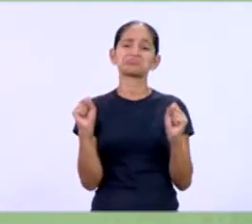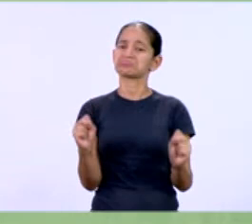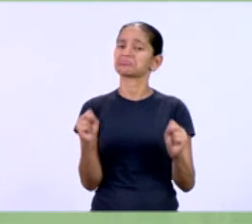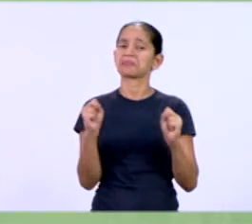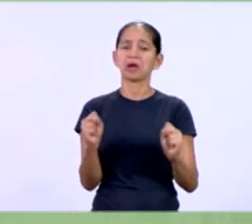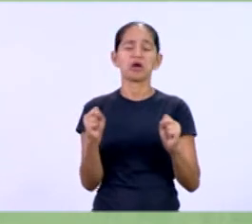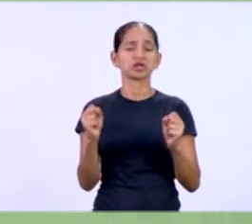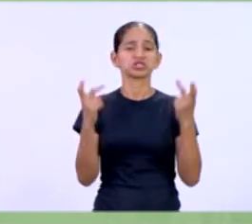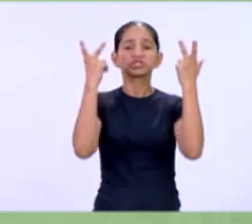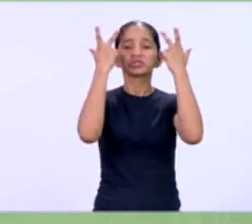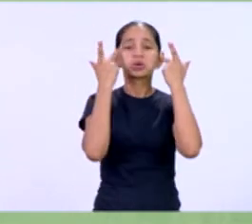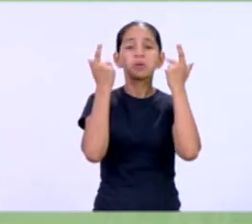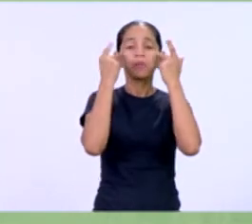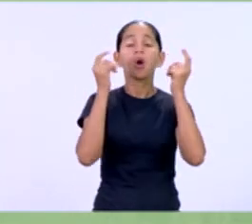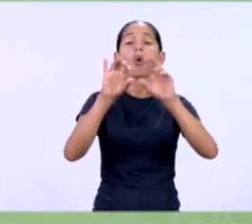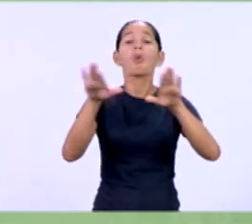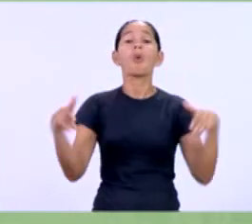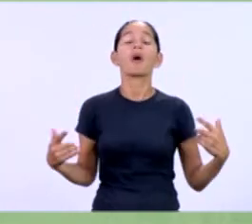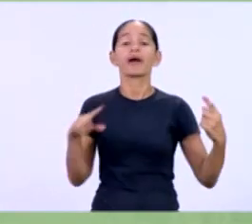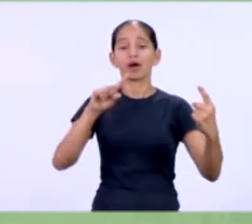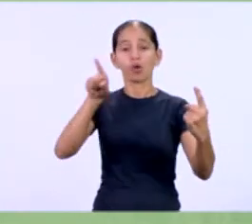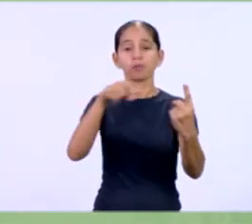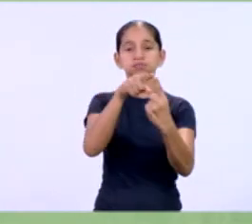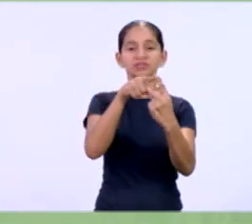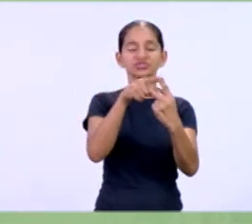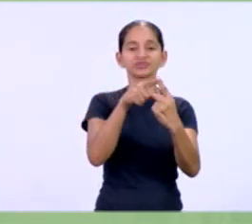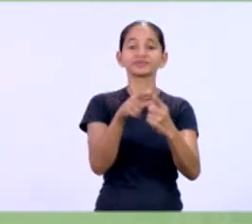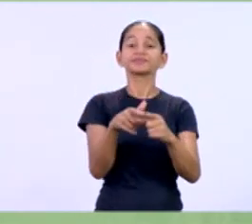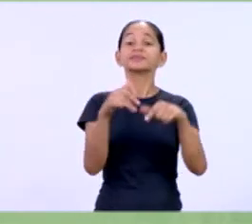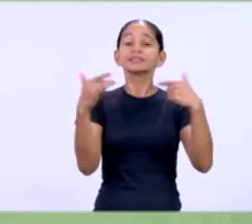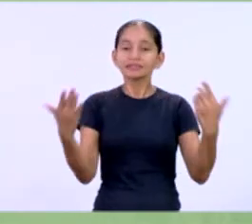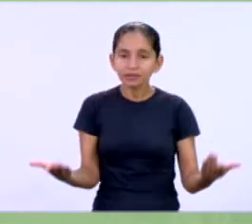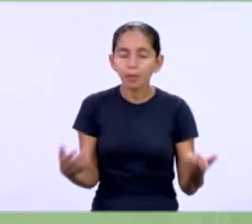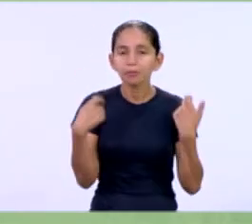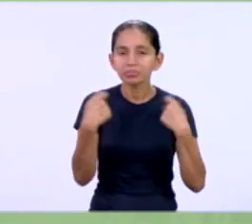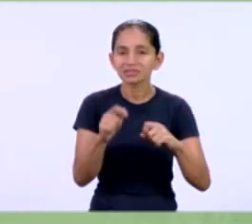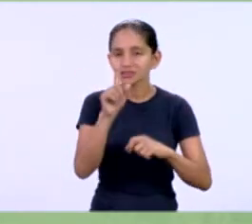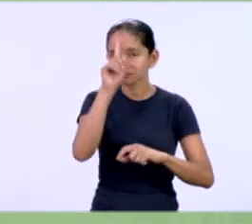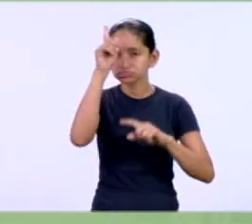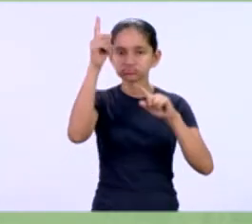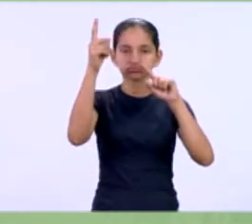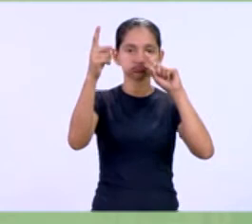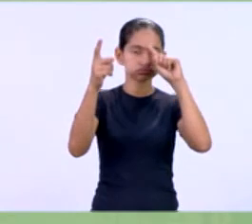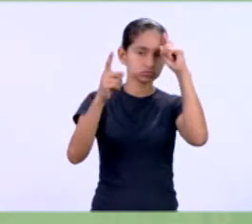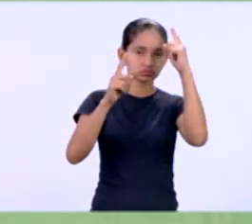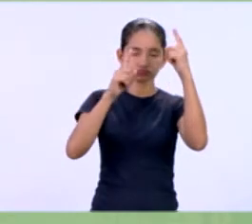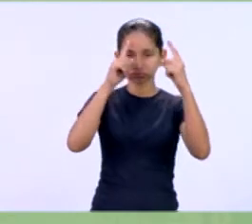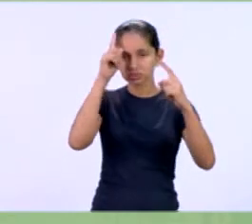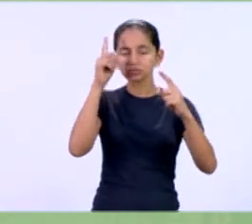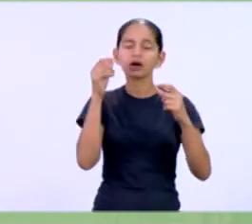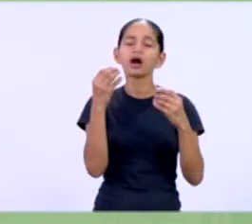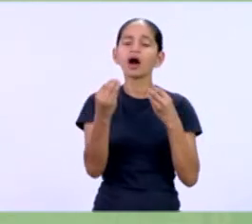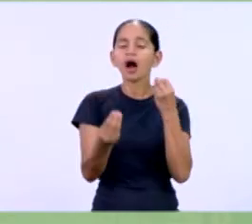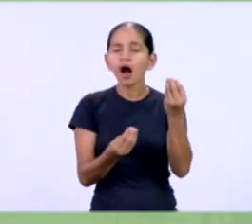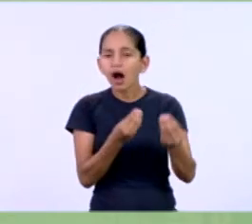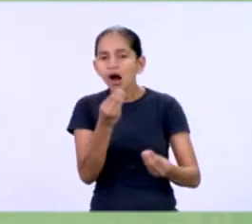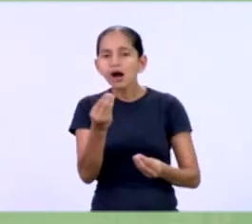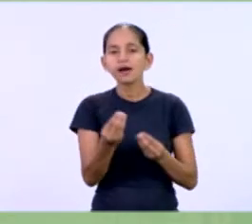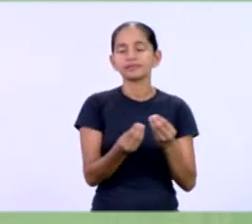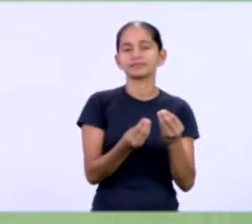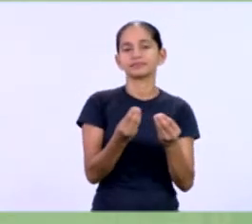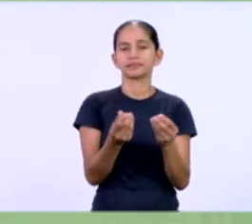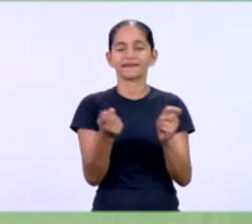O objetivo é organizar os gastos das empresas, criando uma base de dados que ajuda o empresário